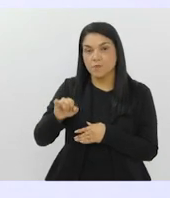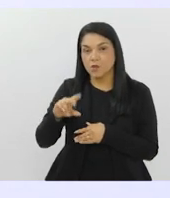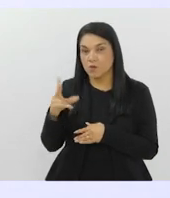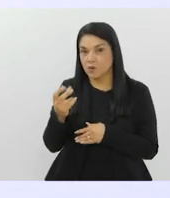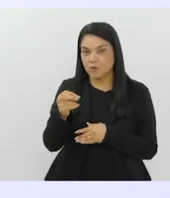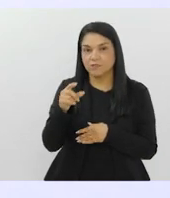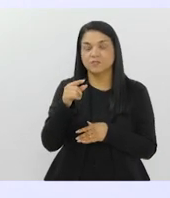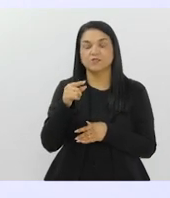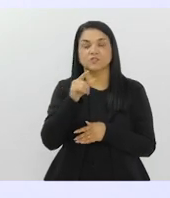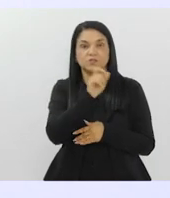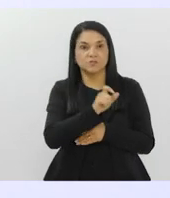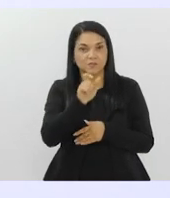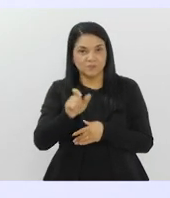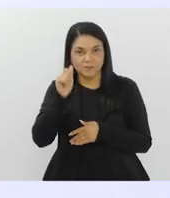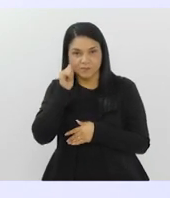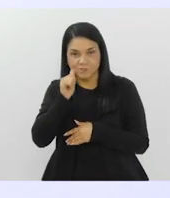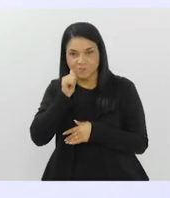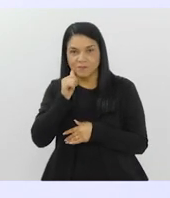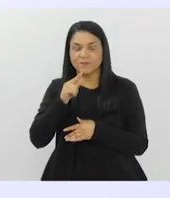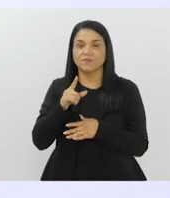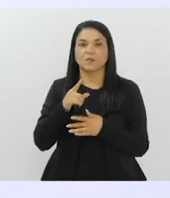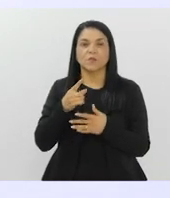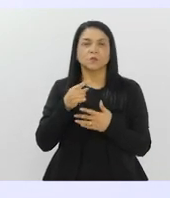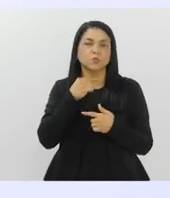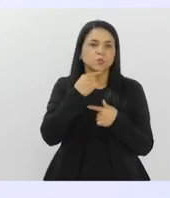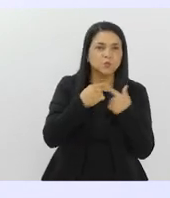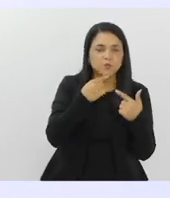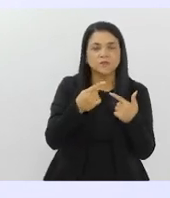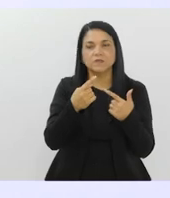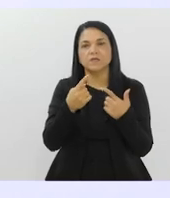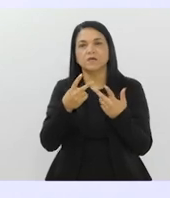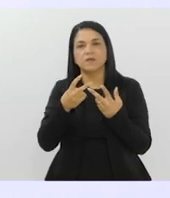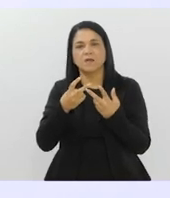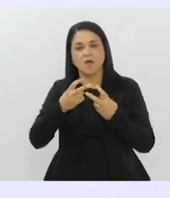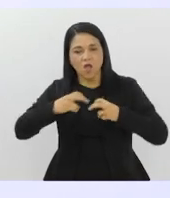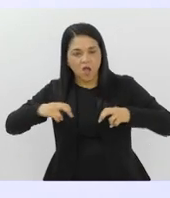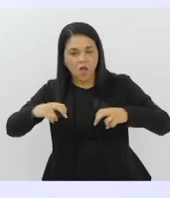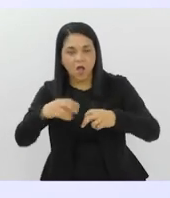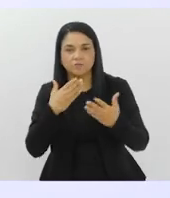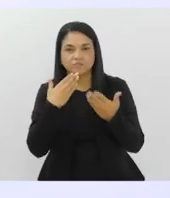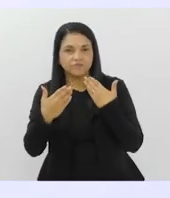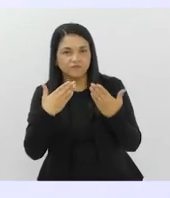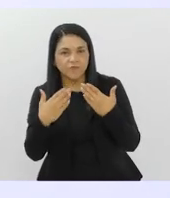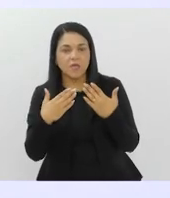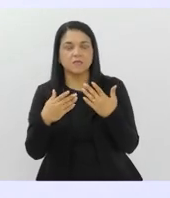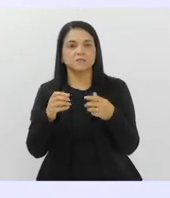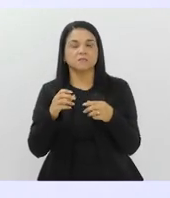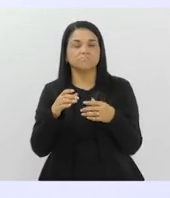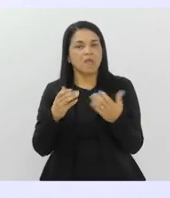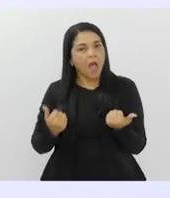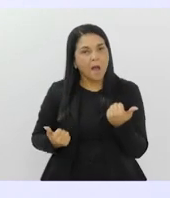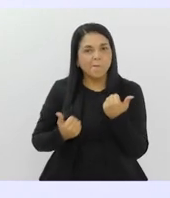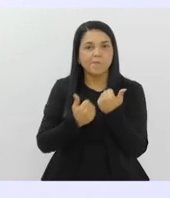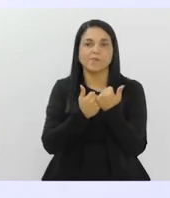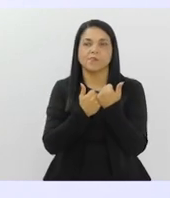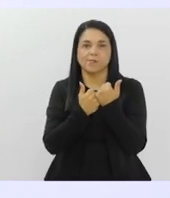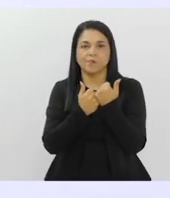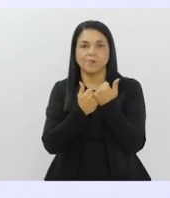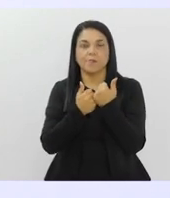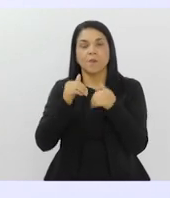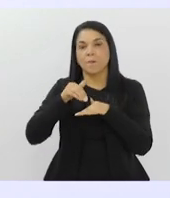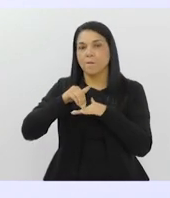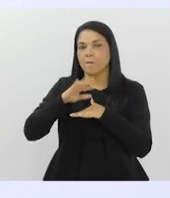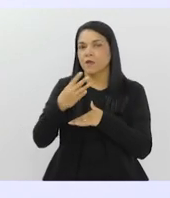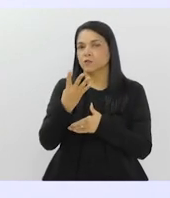intercorrências, grupos de apoio, rodas de conversa. Dessa, mais de 40